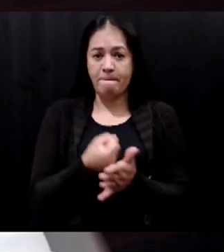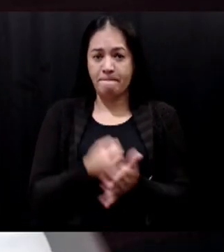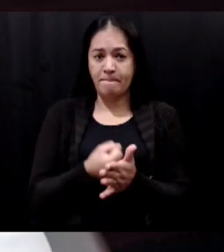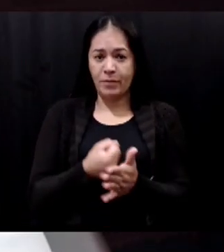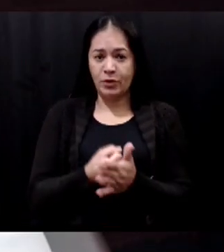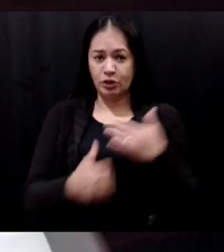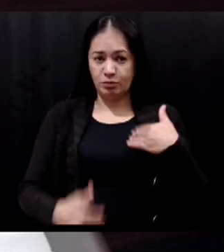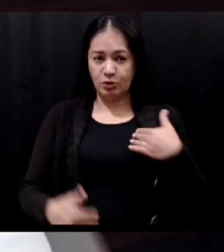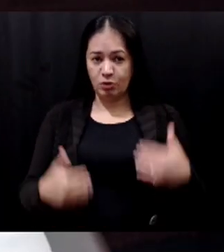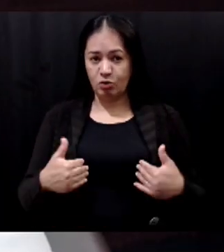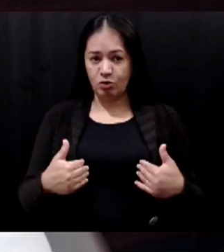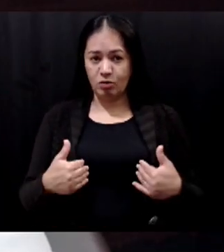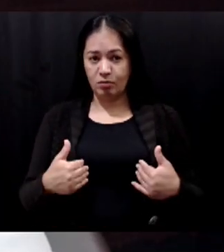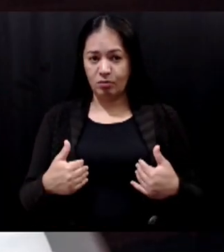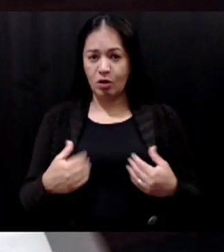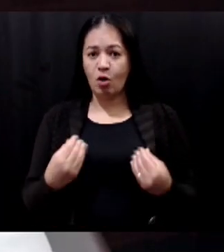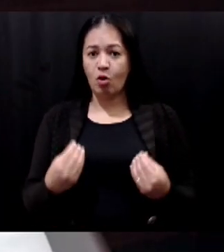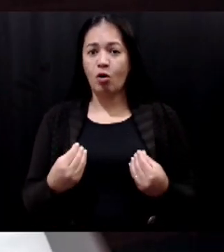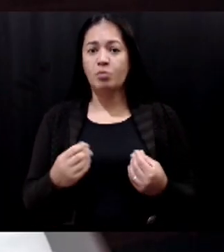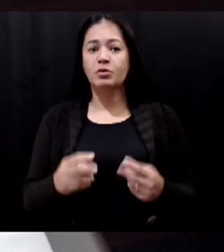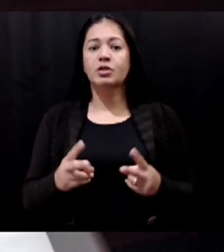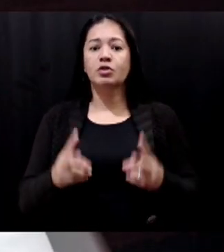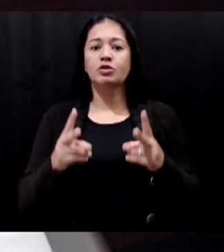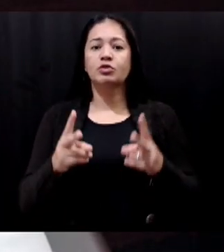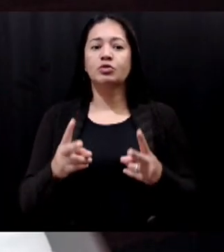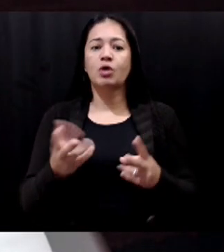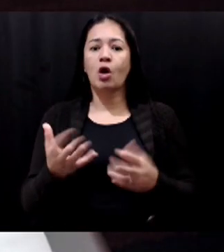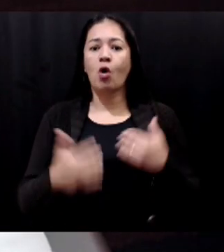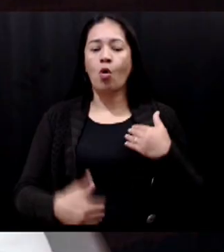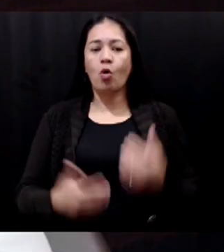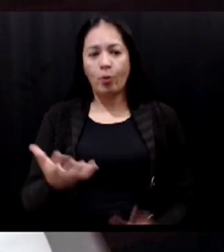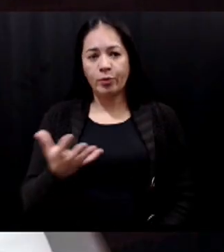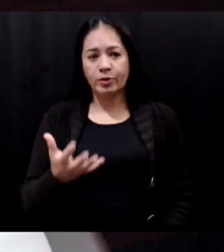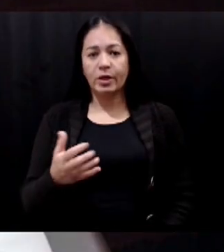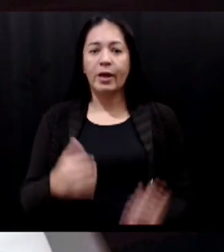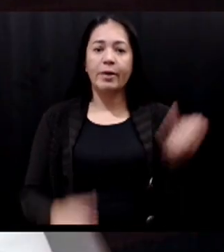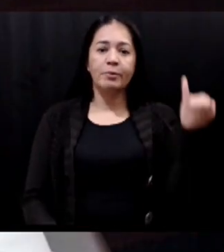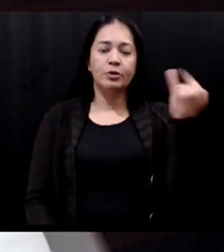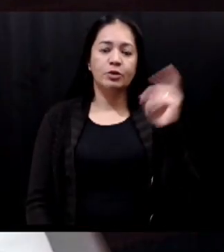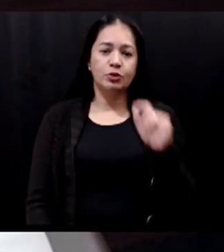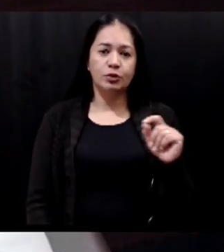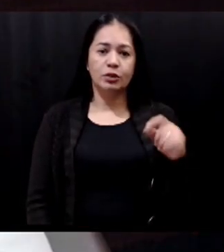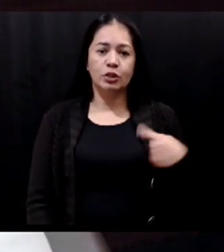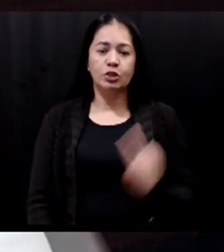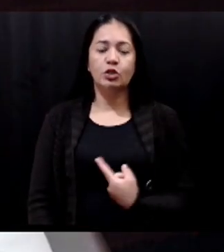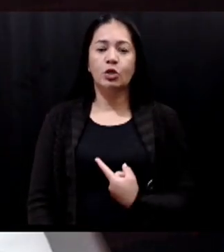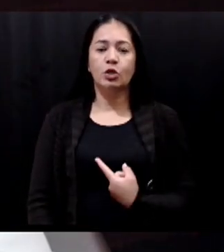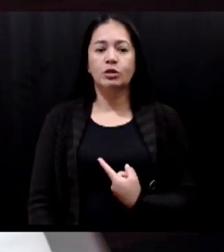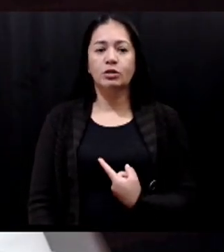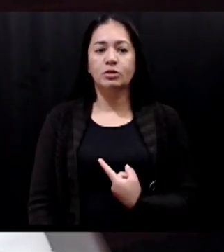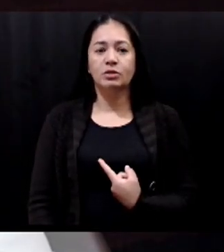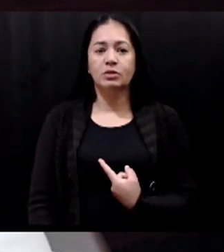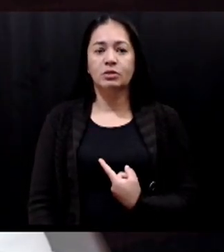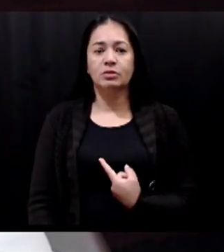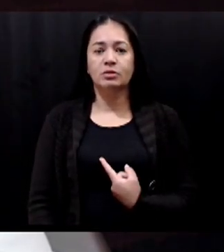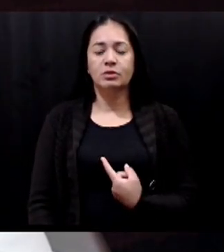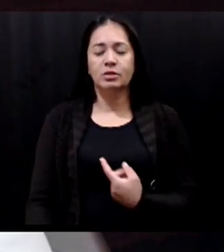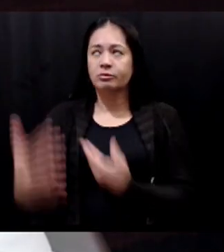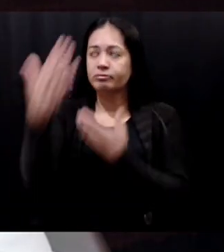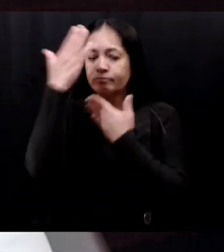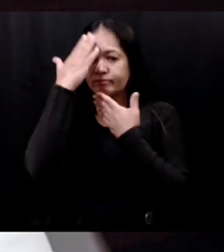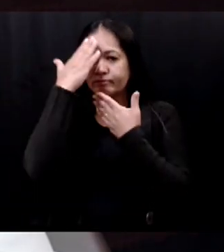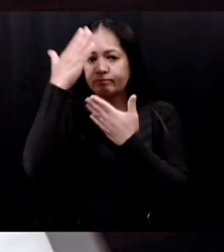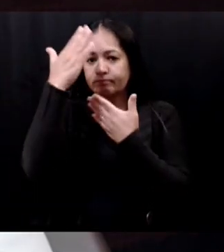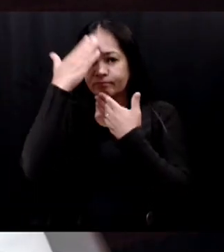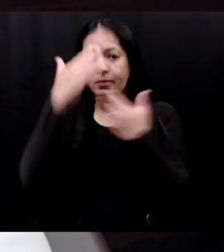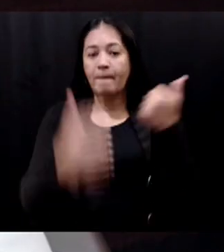sustenta o corpo que quer. Uau. Então é muito importante que a gente seja grato primeiramente pelo corpo que